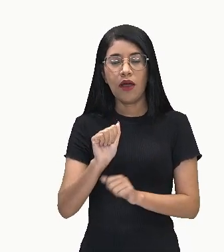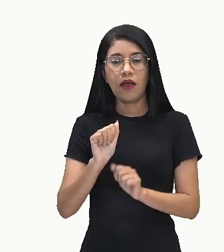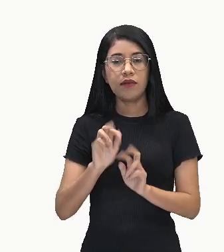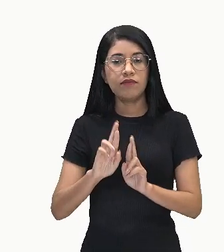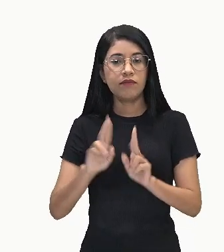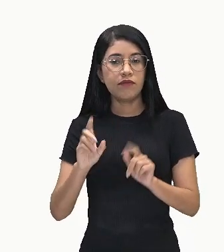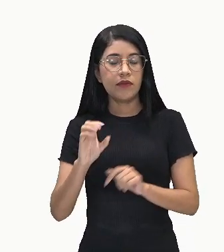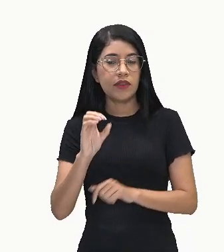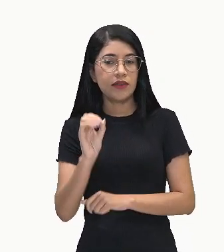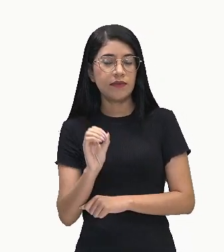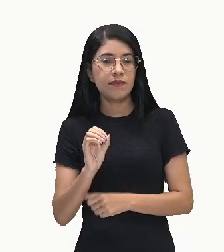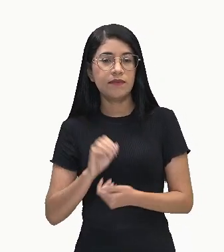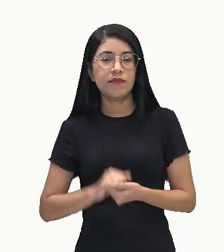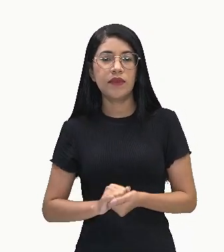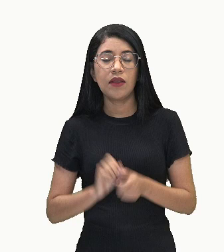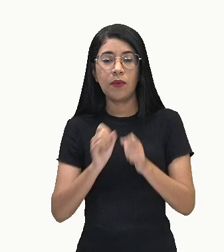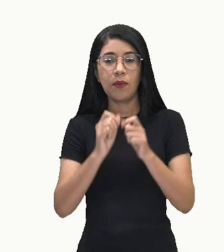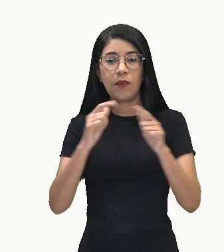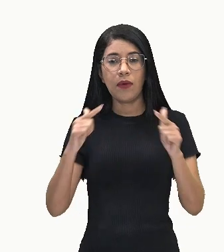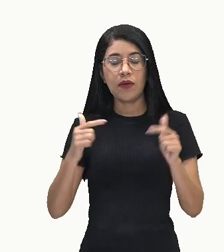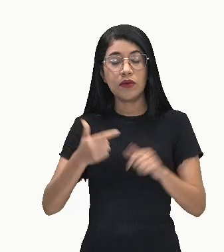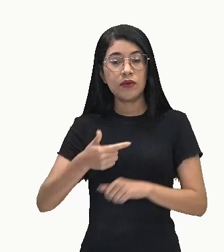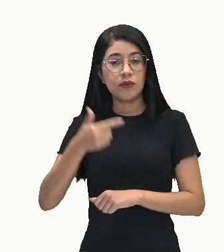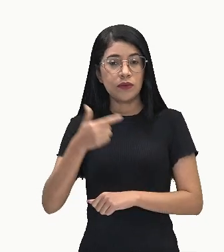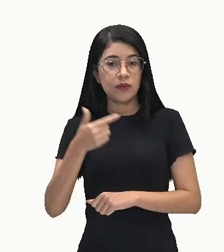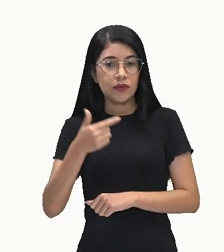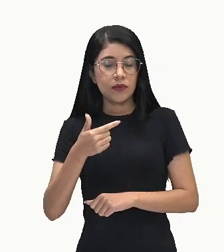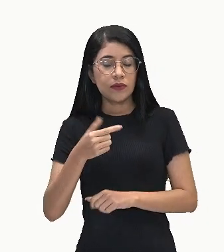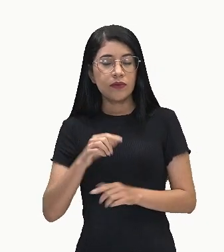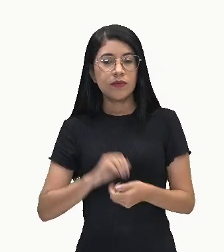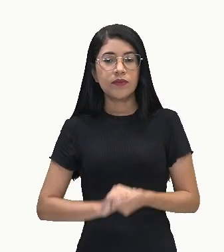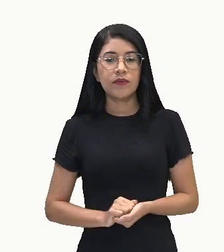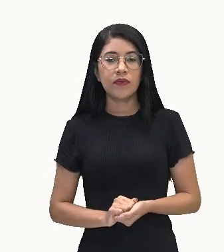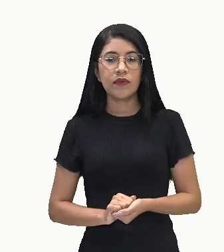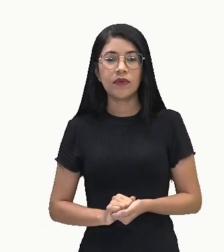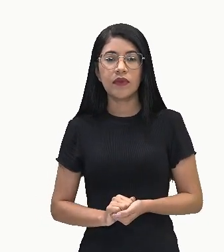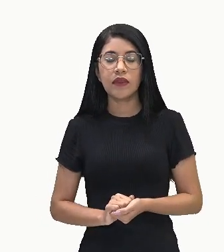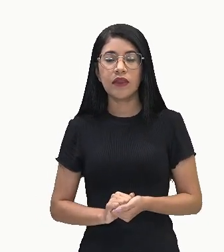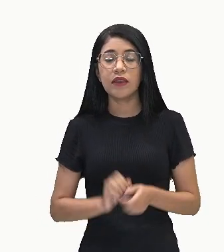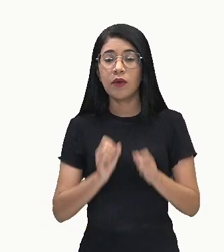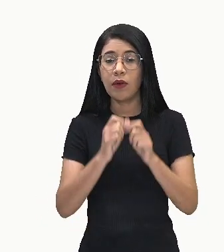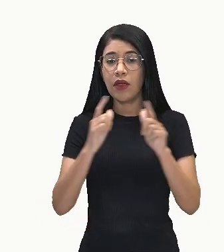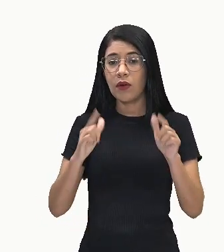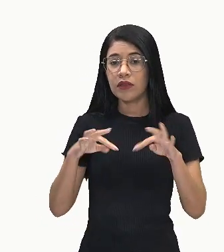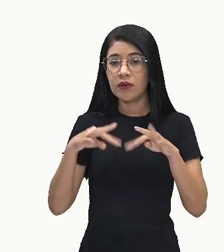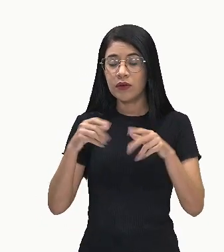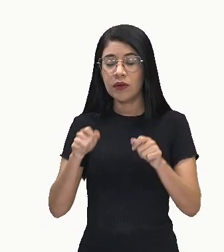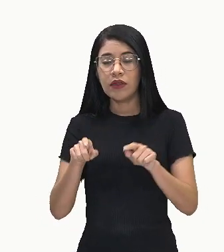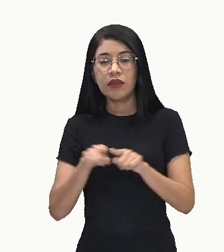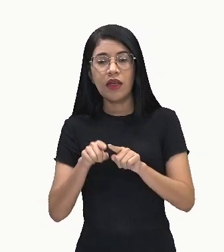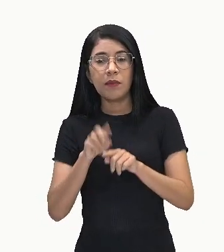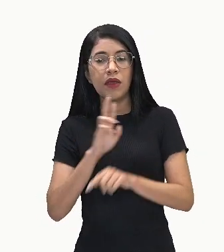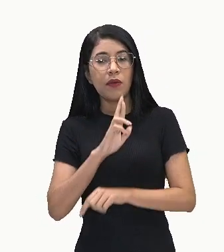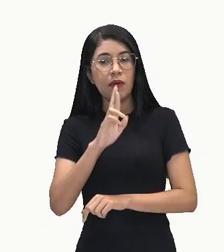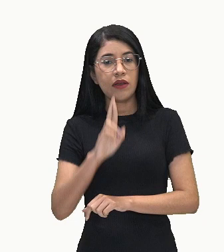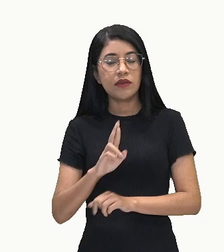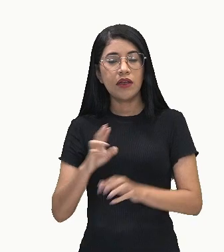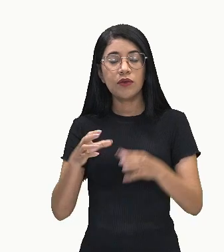denominadas equações do segundo grau. Como toda equação, elas possuem como resultado um